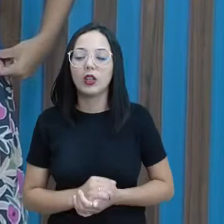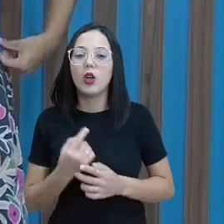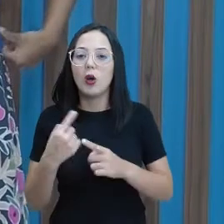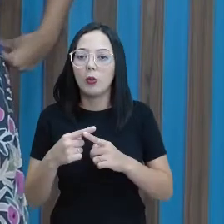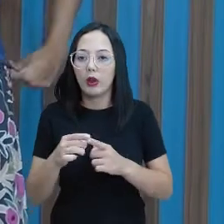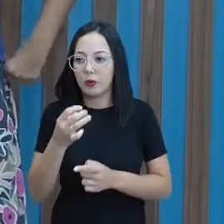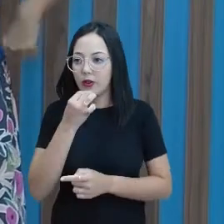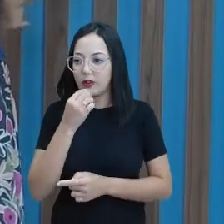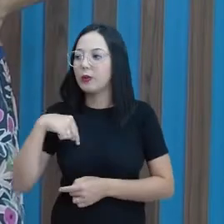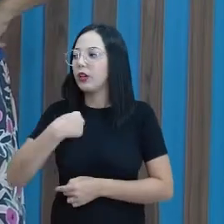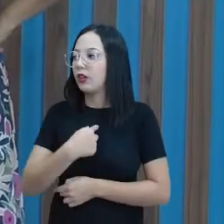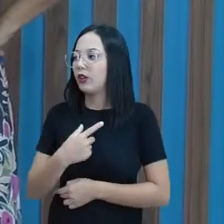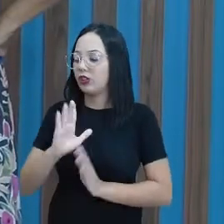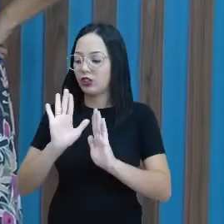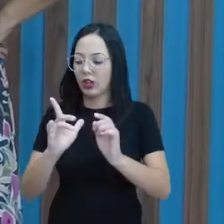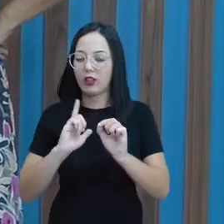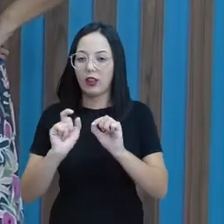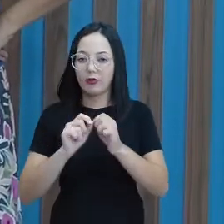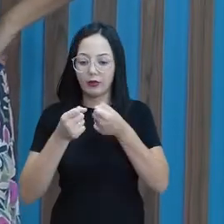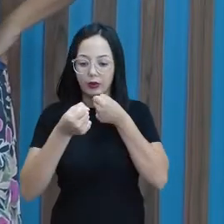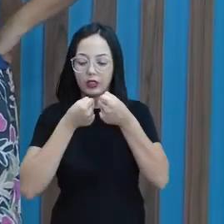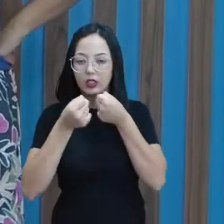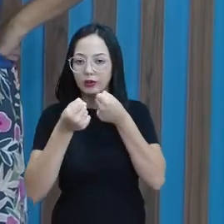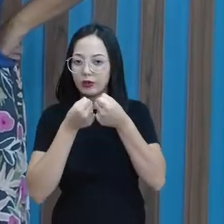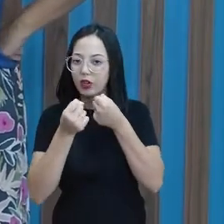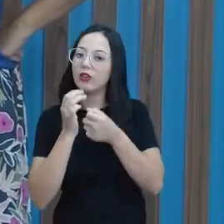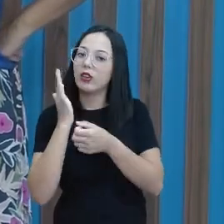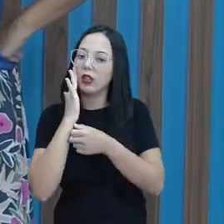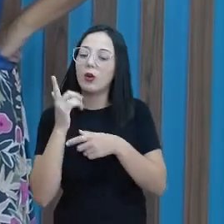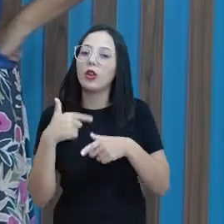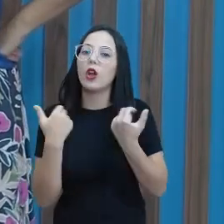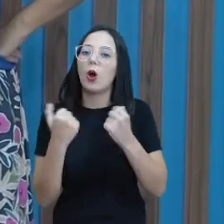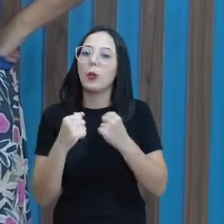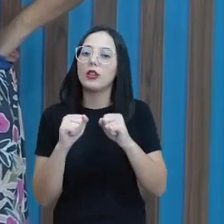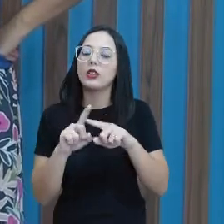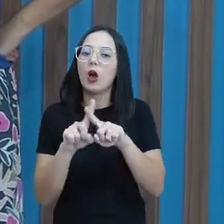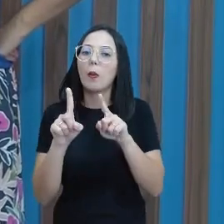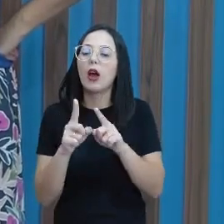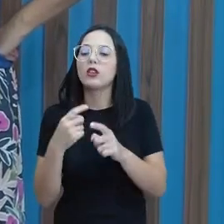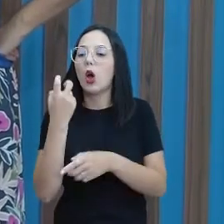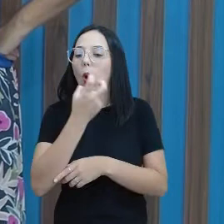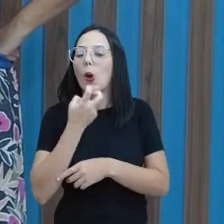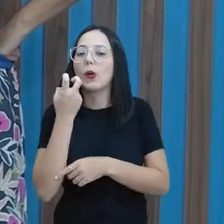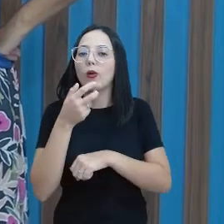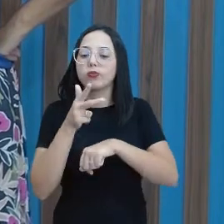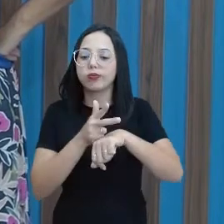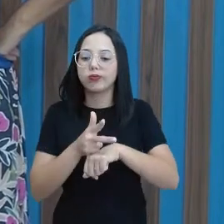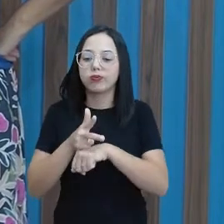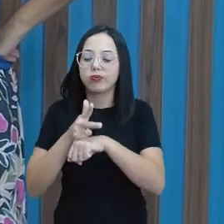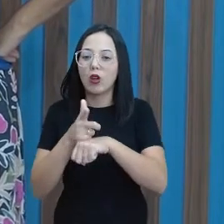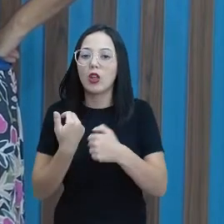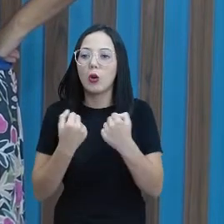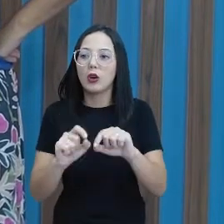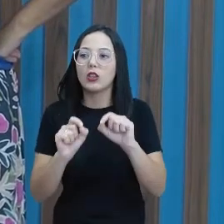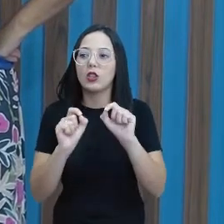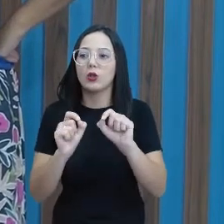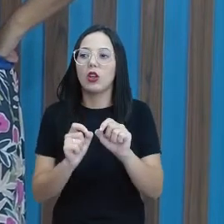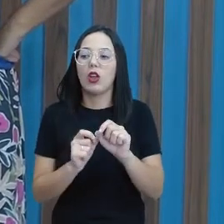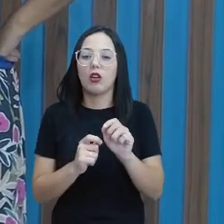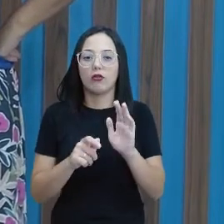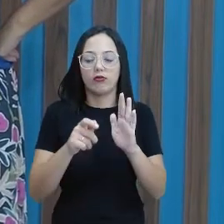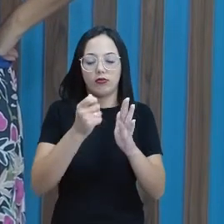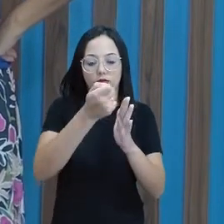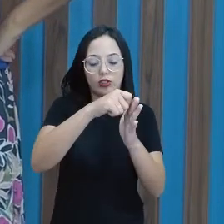Digamos que a gente tenha feito uma entrevista. E aí mas ela foi oral, gravada. E eu preciso